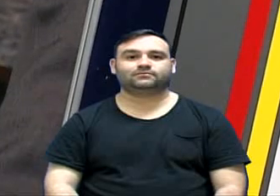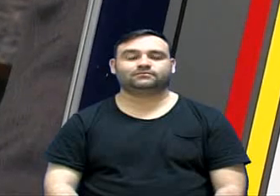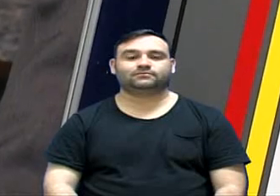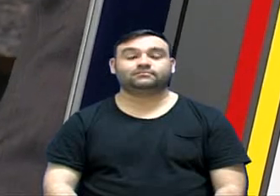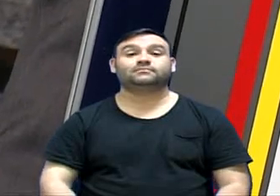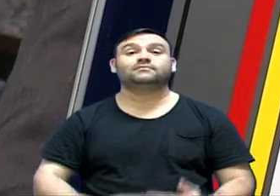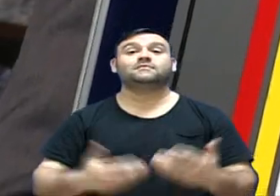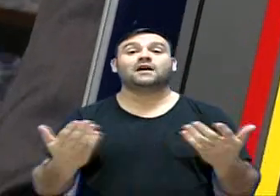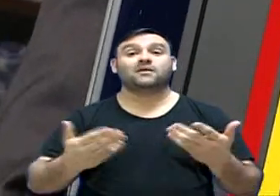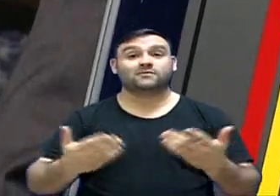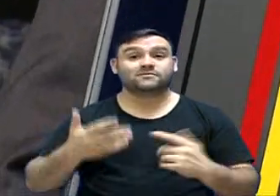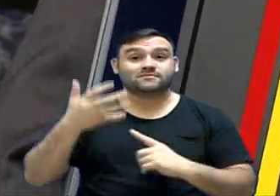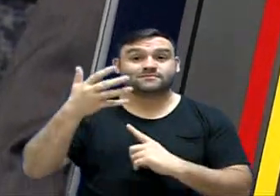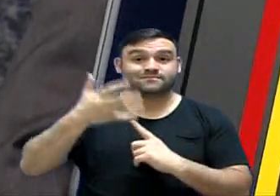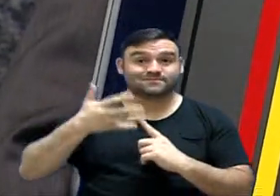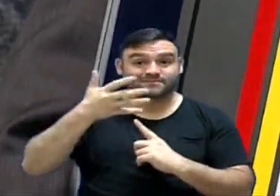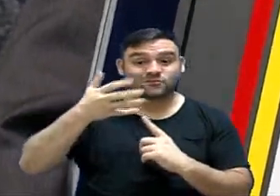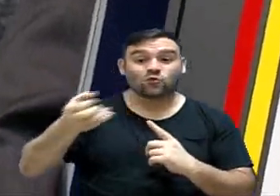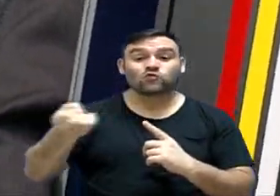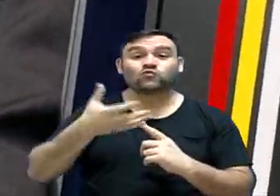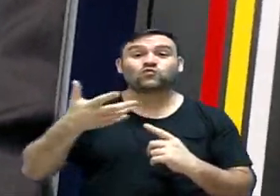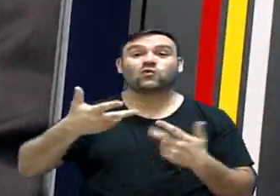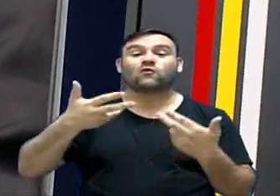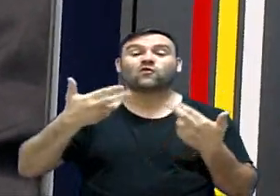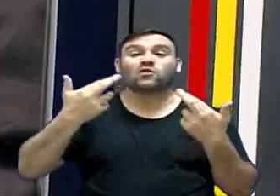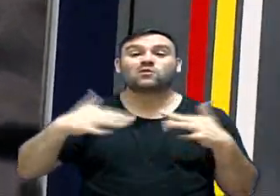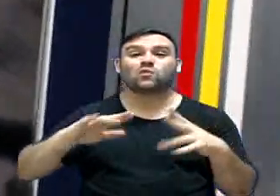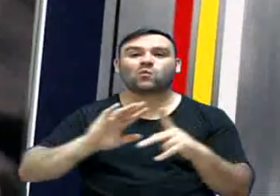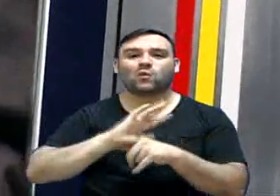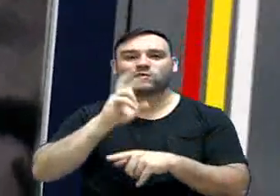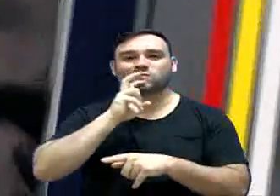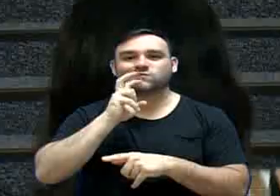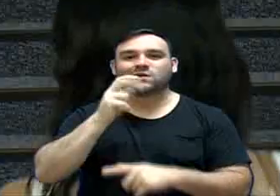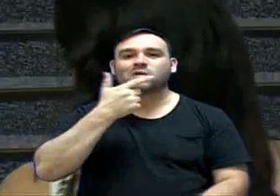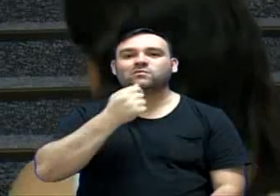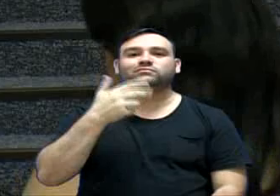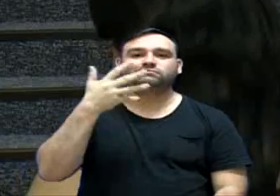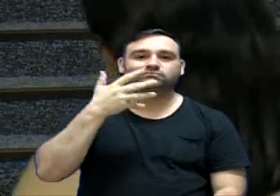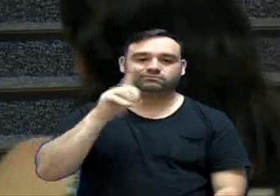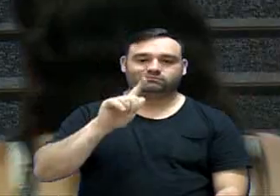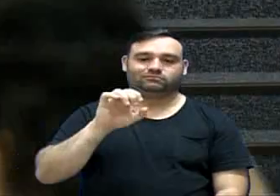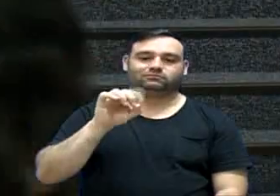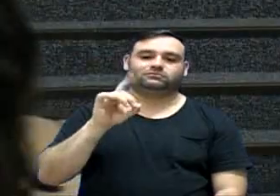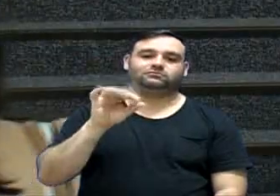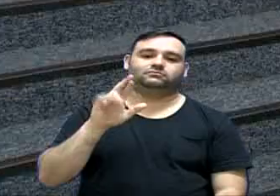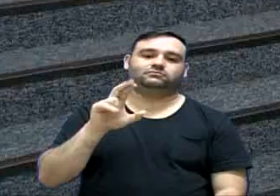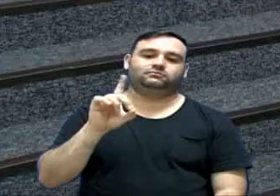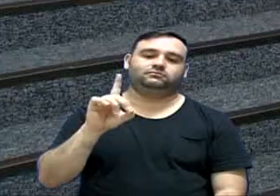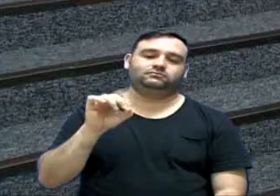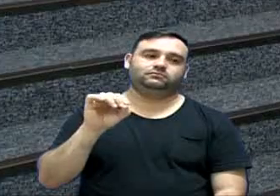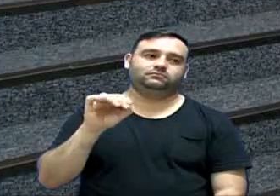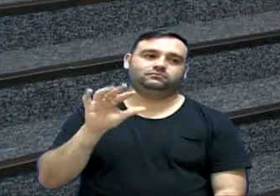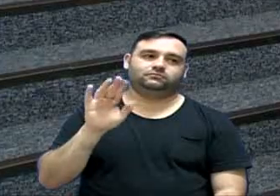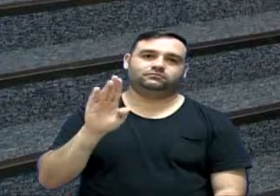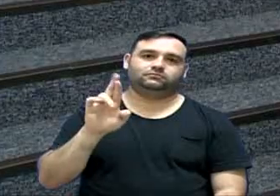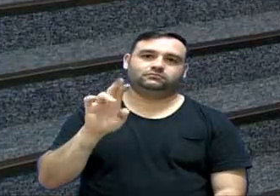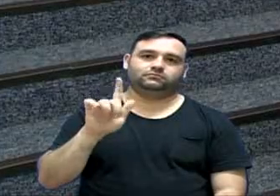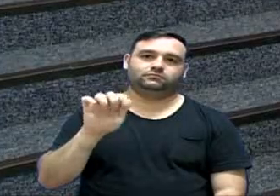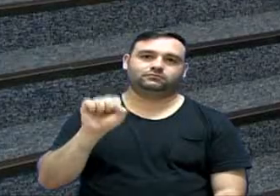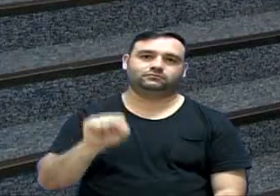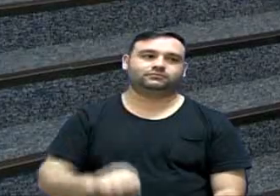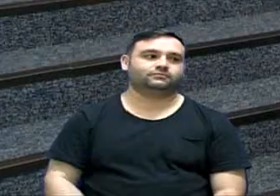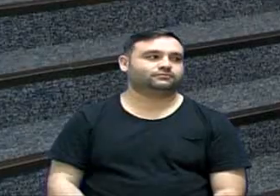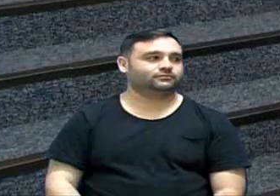E agora a gente vai ouvir o mais novo cidadão sorocabano dessa cidade. Com a palavra, doutor Godofredo Borges.